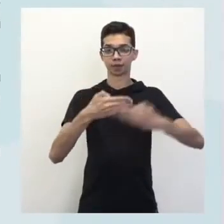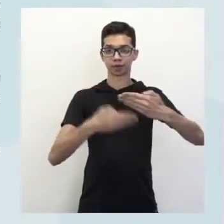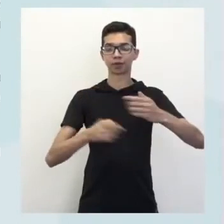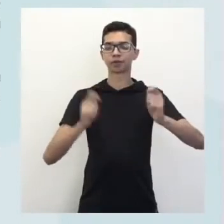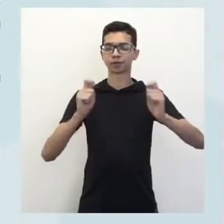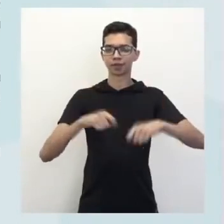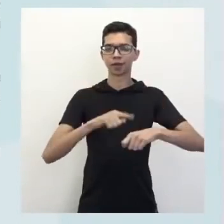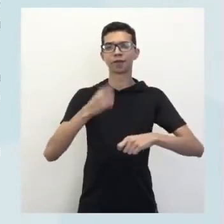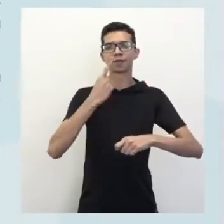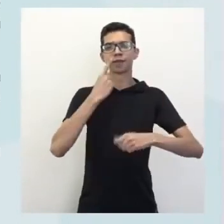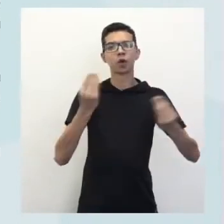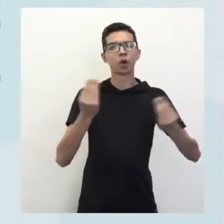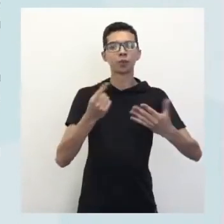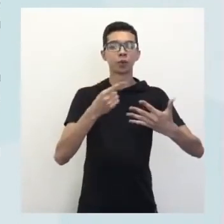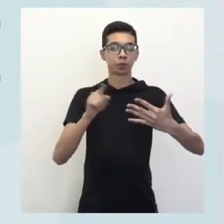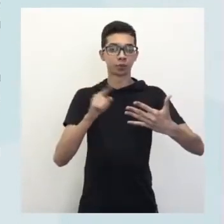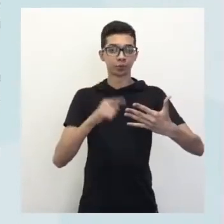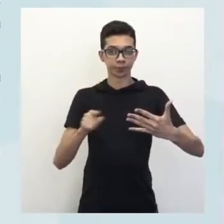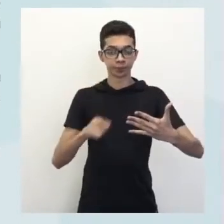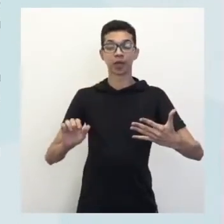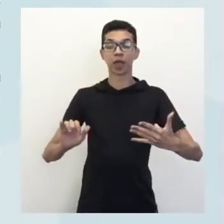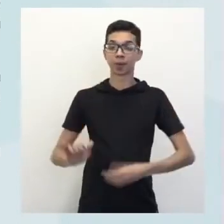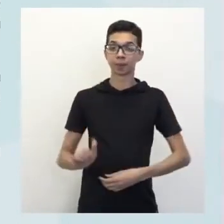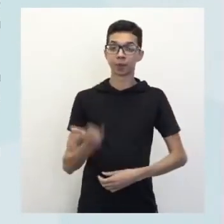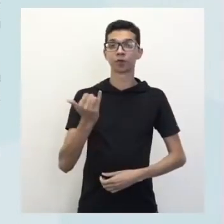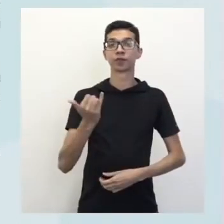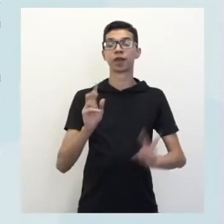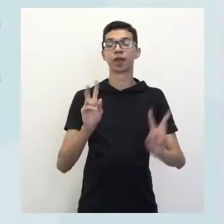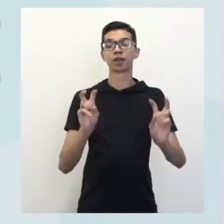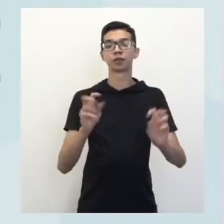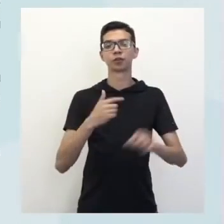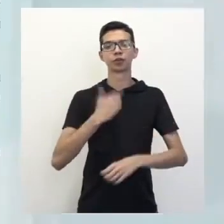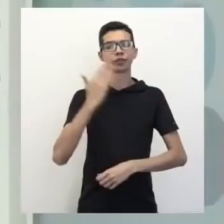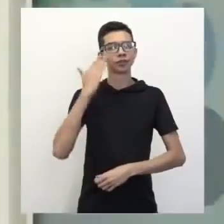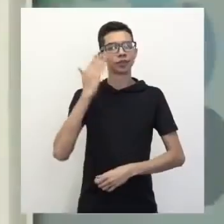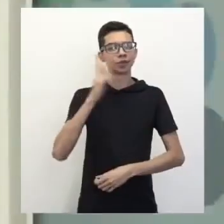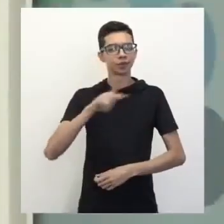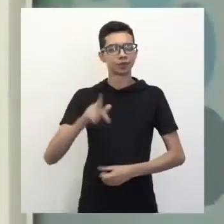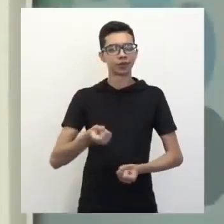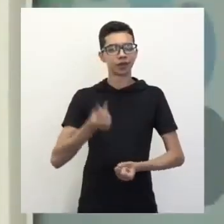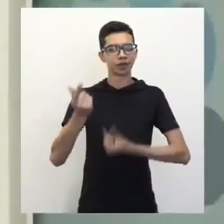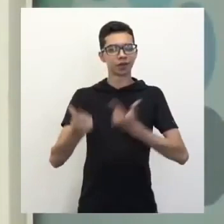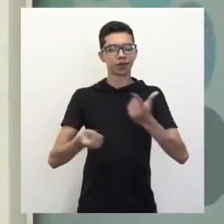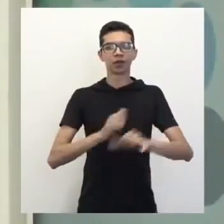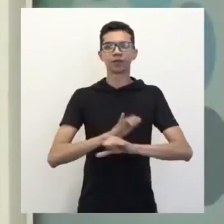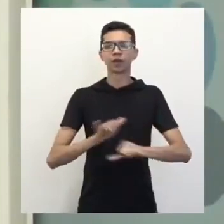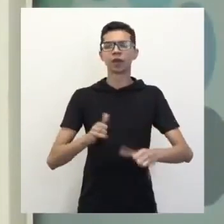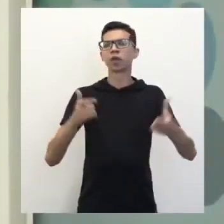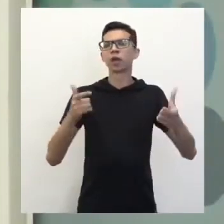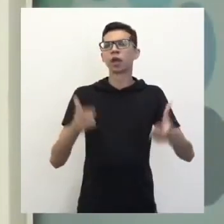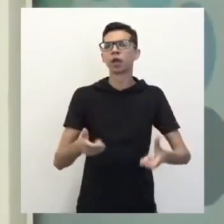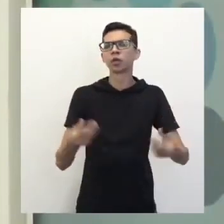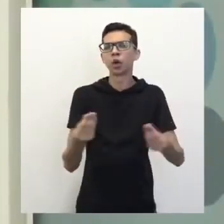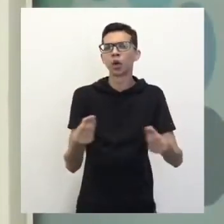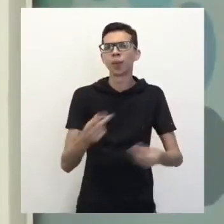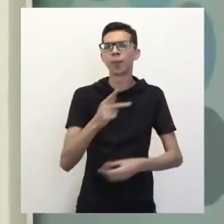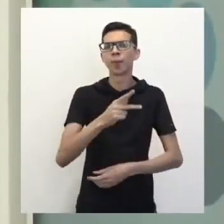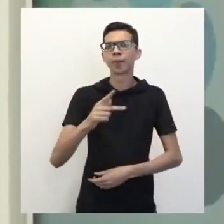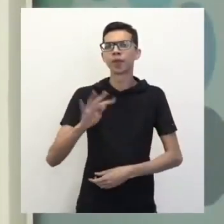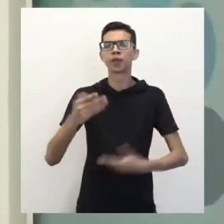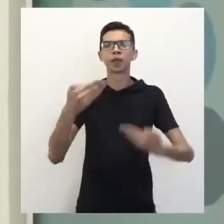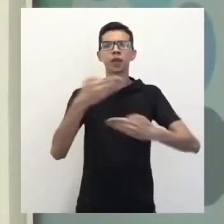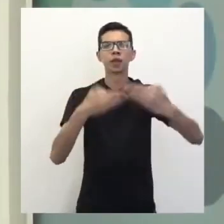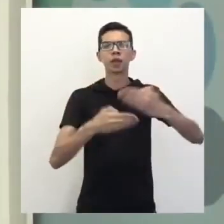para ver a correção. Aproveitando esse assunto, a gente sabe que tem alguns professores que têm comentado, cadê o PPT, cadê o slide que nós não